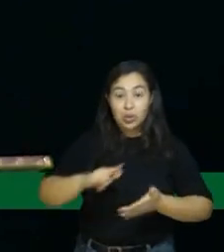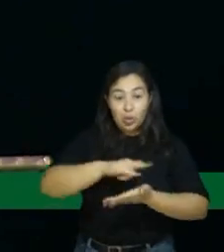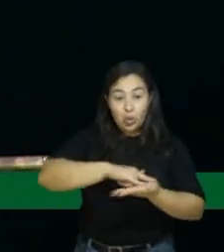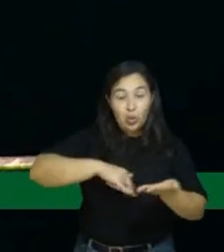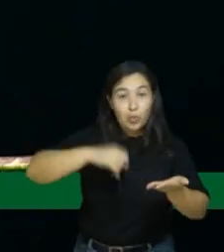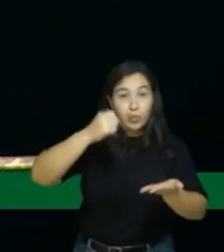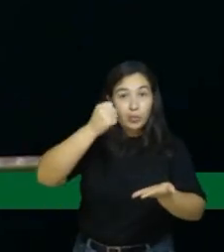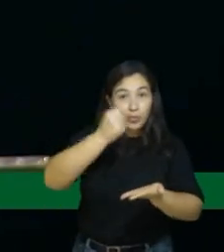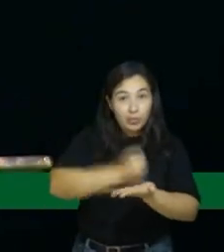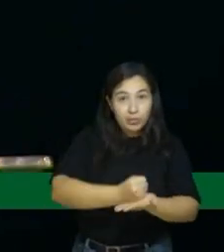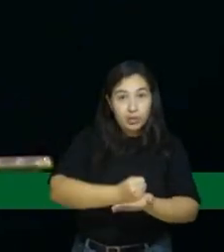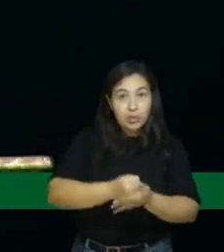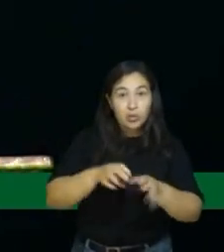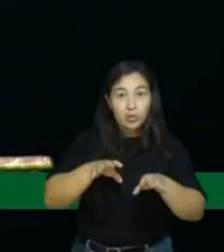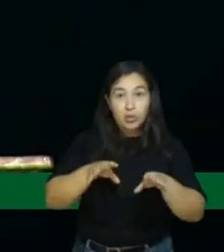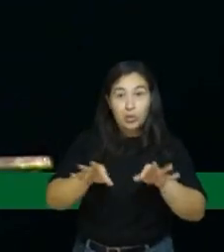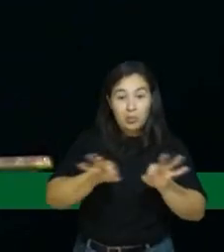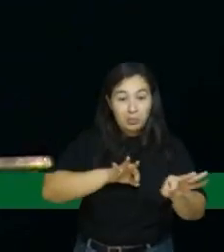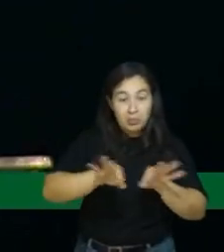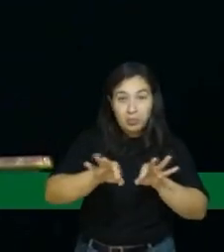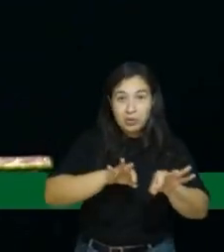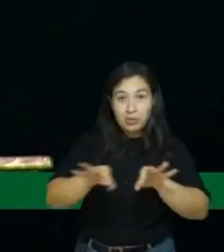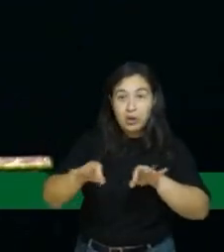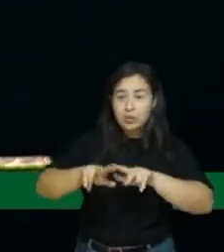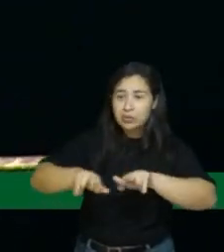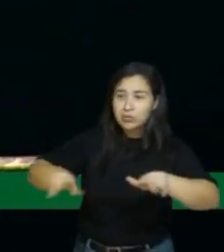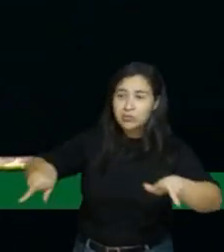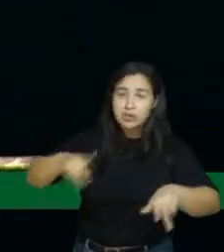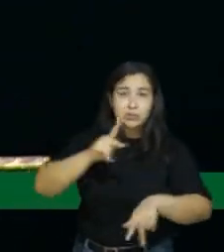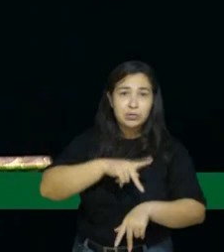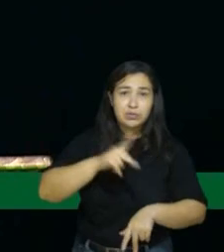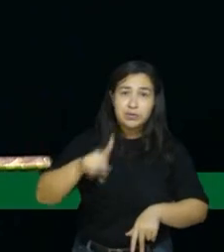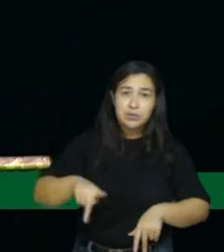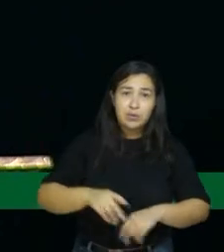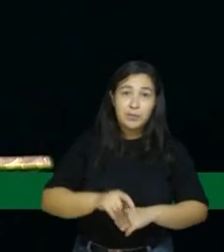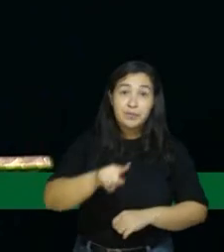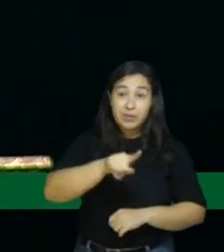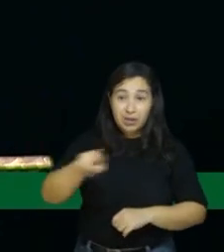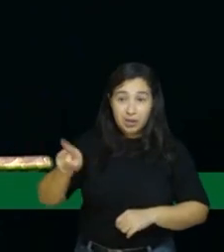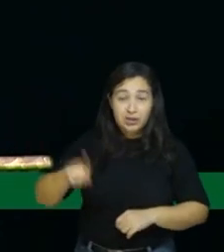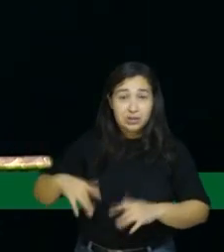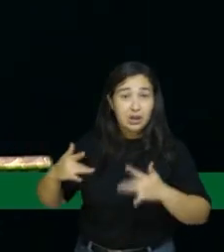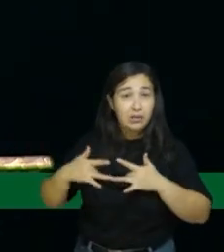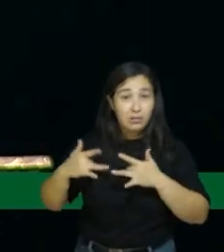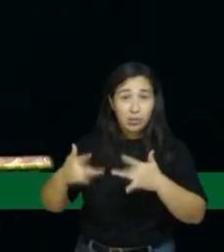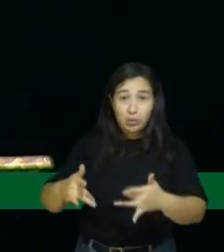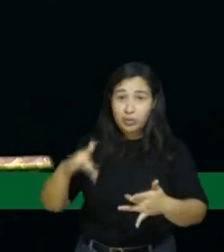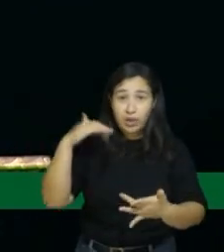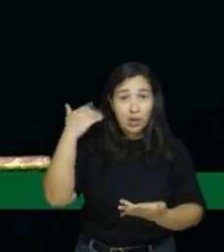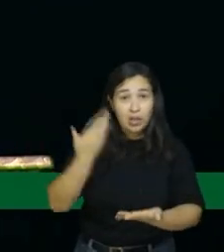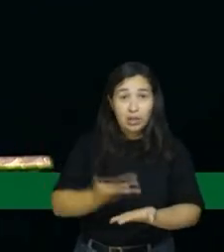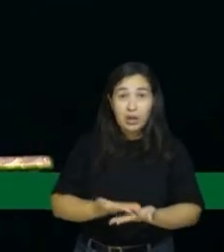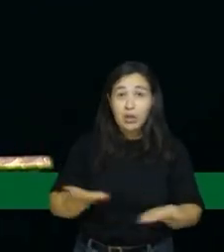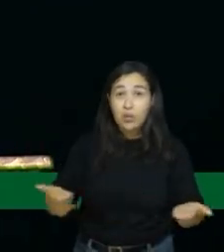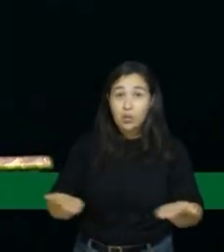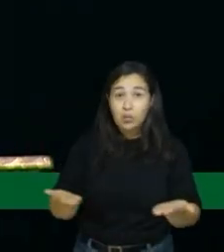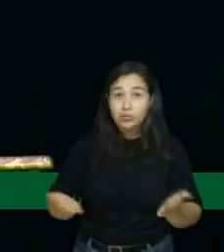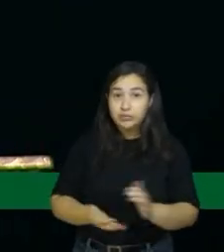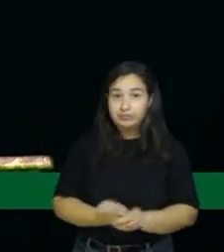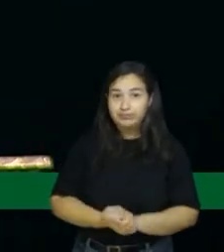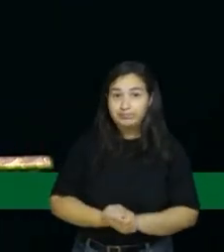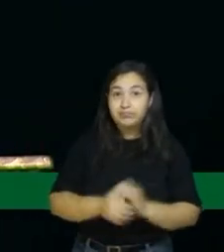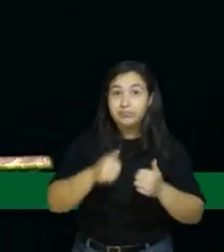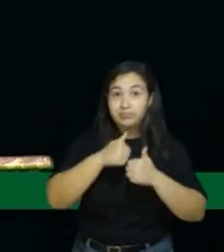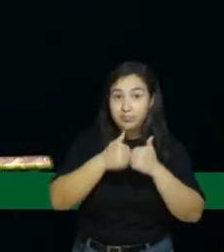Catarina esses professores abnegados que muitas vezes são voluntários até hoje o paradesporto é geração de